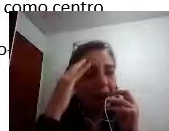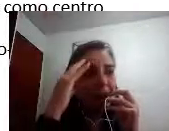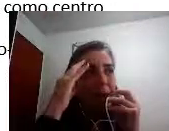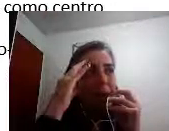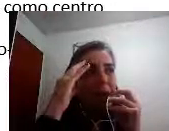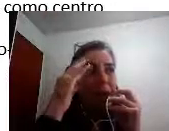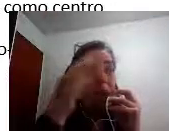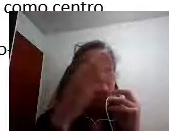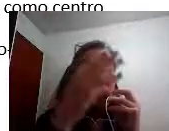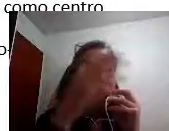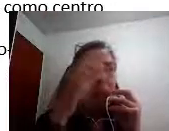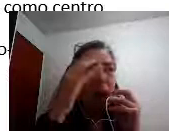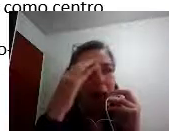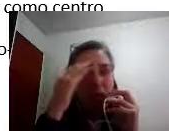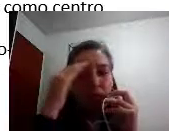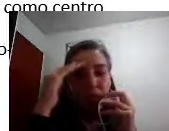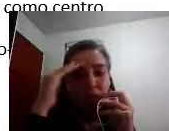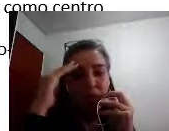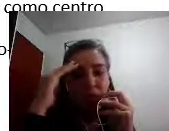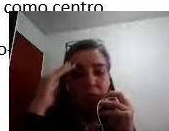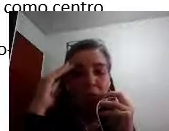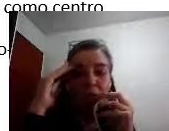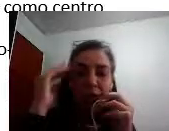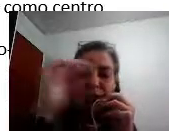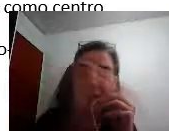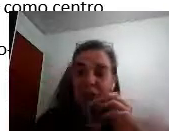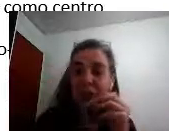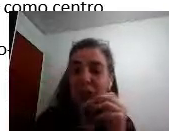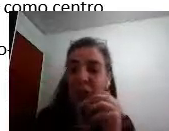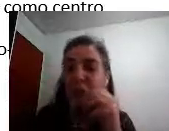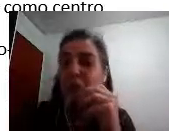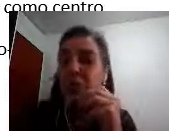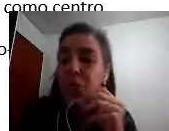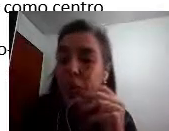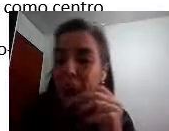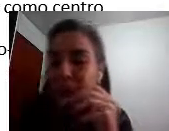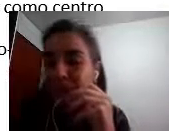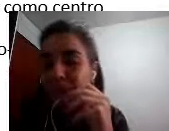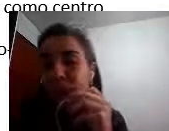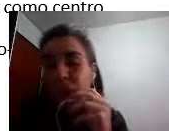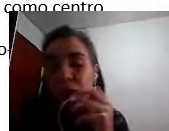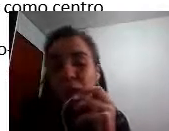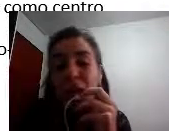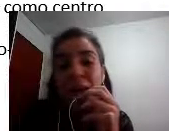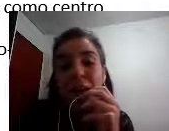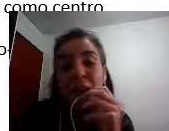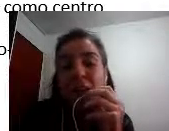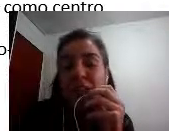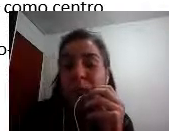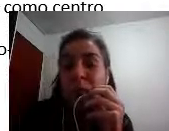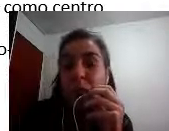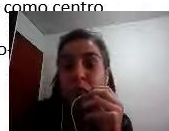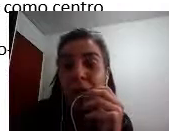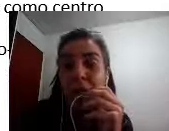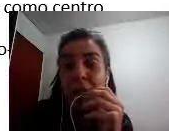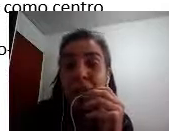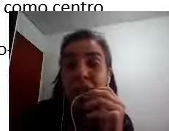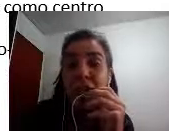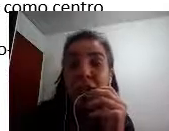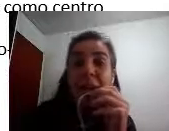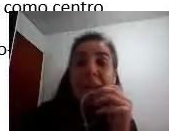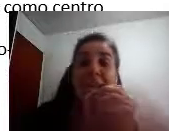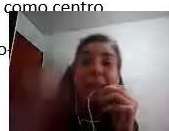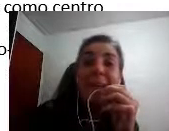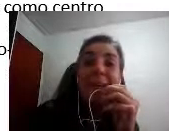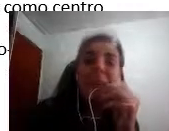ciência, né? Eu fiquei muito encabulada no comecinho do ano, quando eu estava em sala de aula, um aluno virou para mim, duvidando, assim, com unhas e